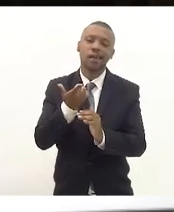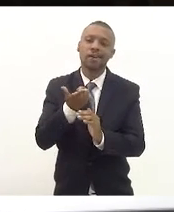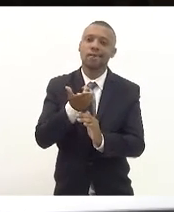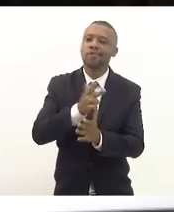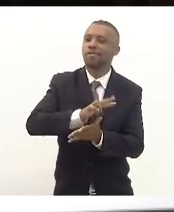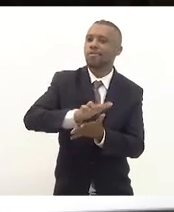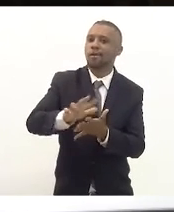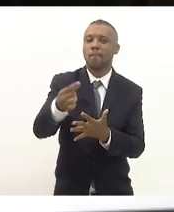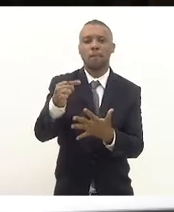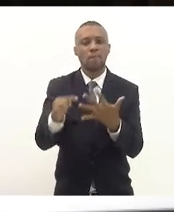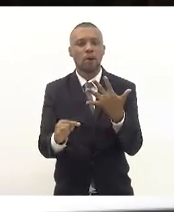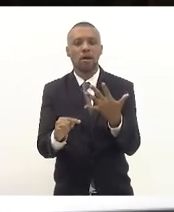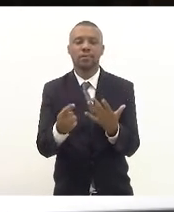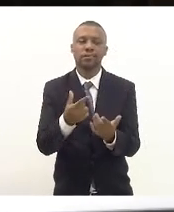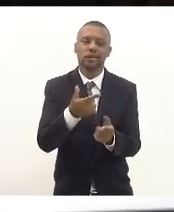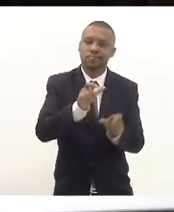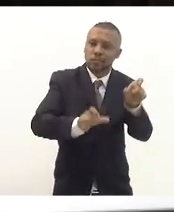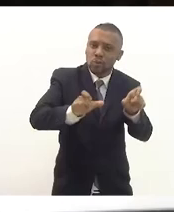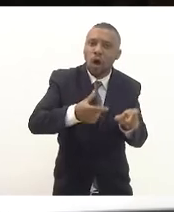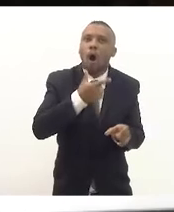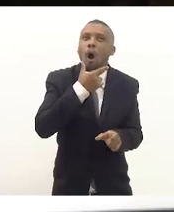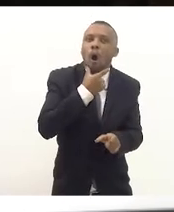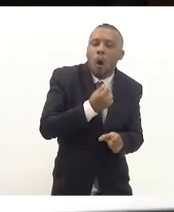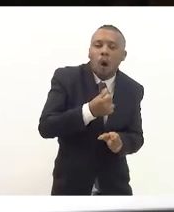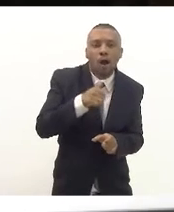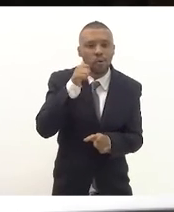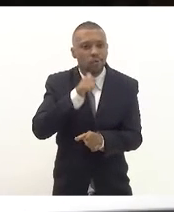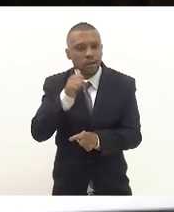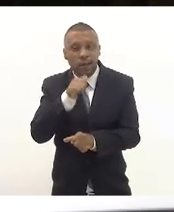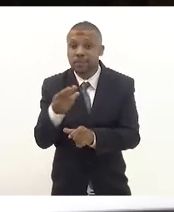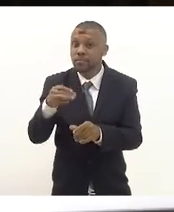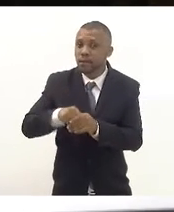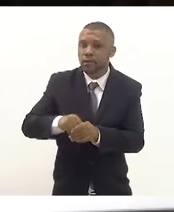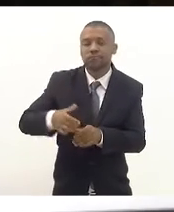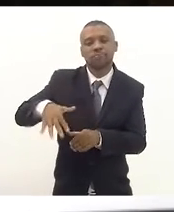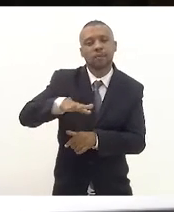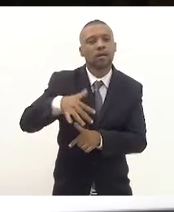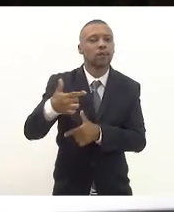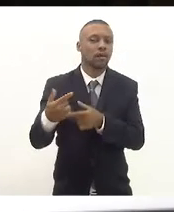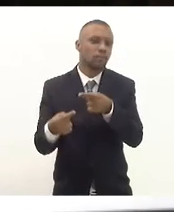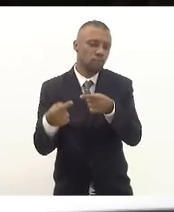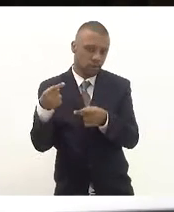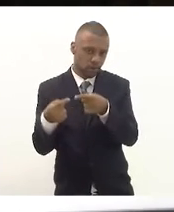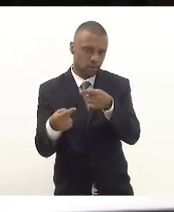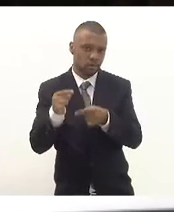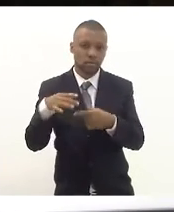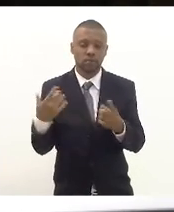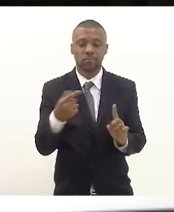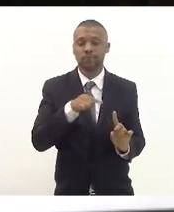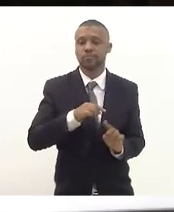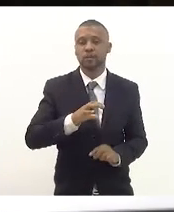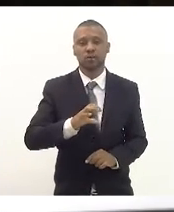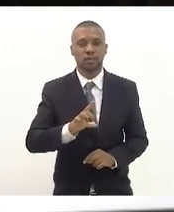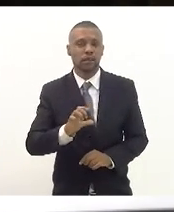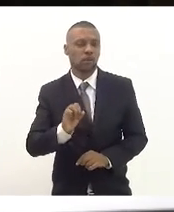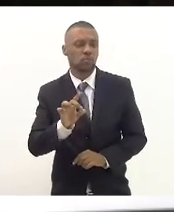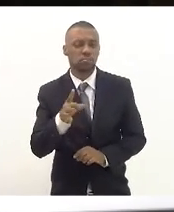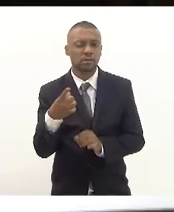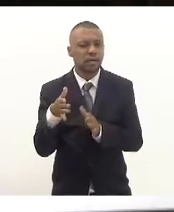homens e mulheres que estão na política estão exercendo o seu mandato e o Celso nesse um